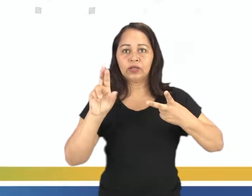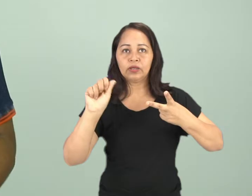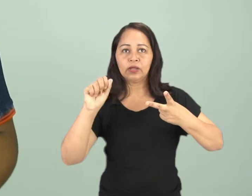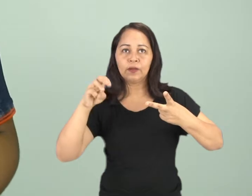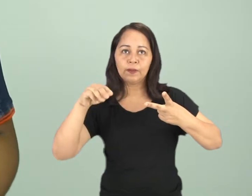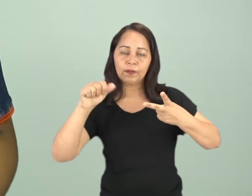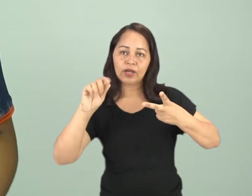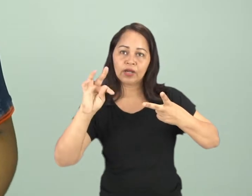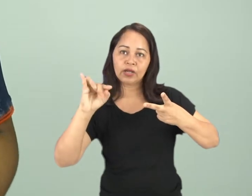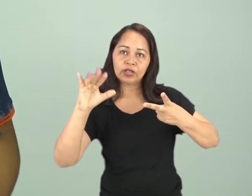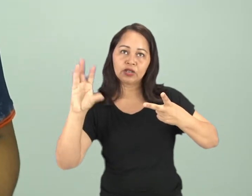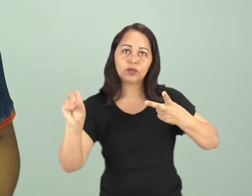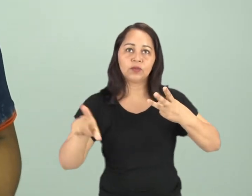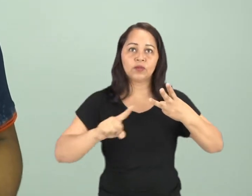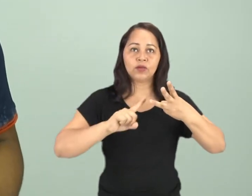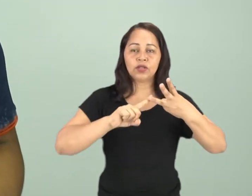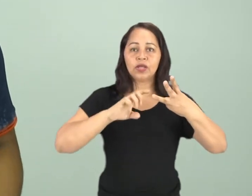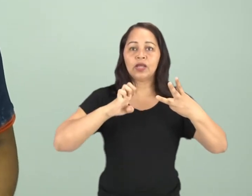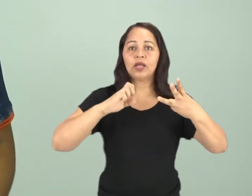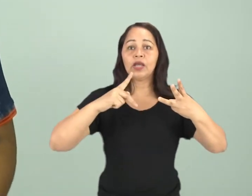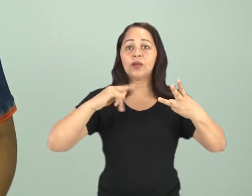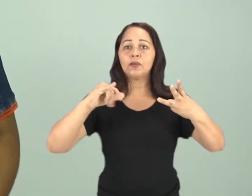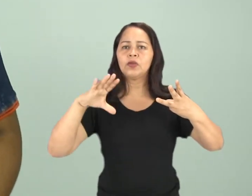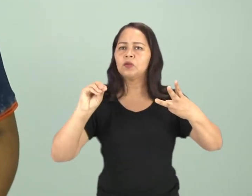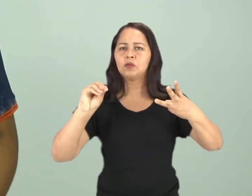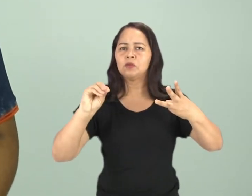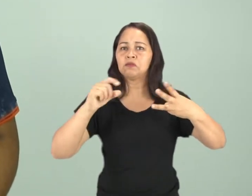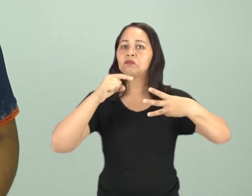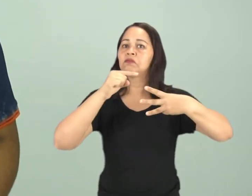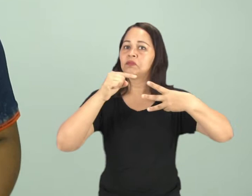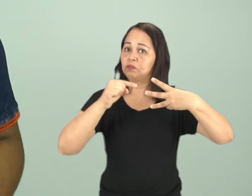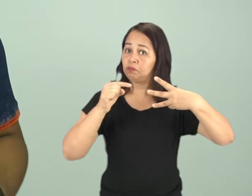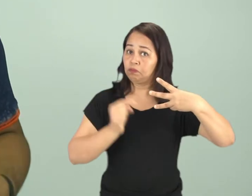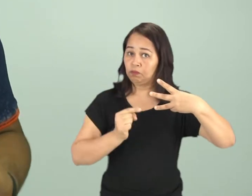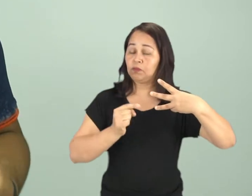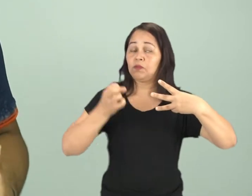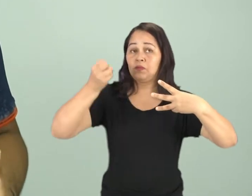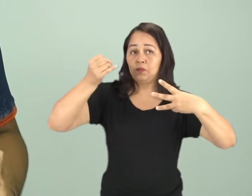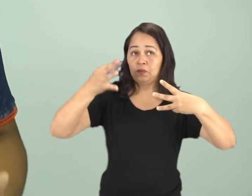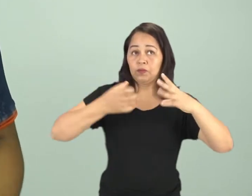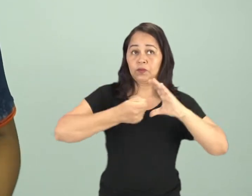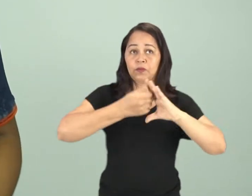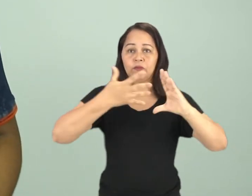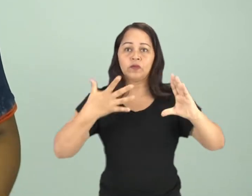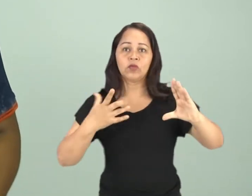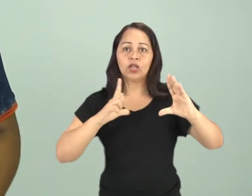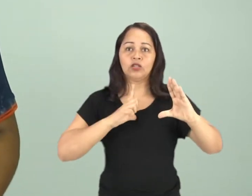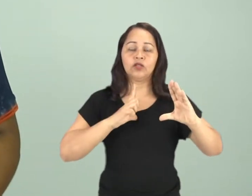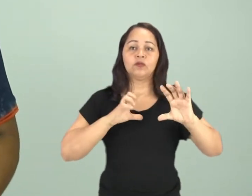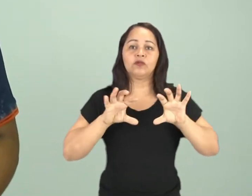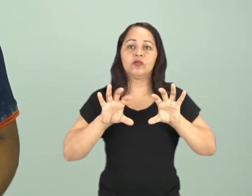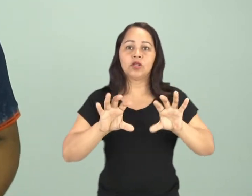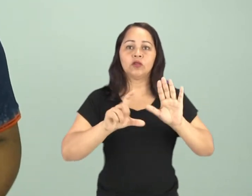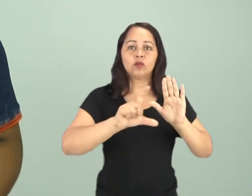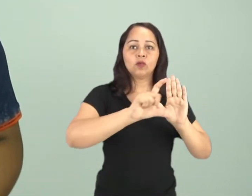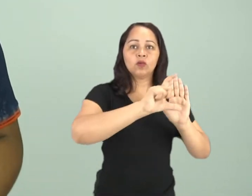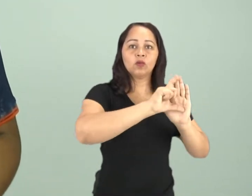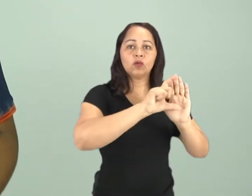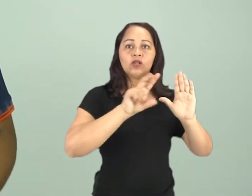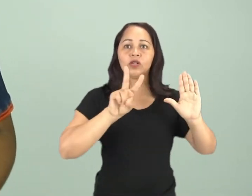relacionado com o gênero lírico, tá certo? Então, o poema tinha uma forma fixa, seus versos